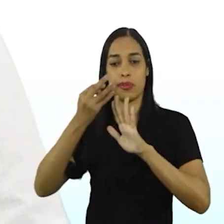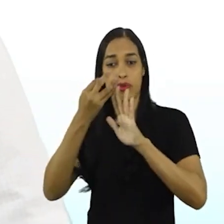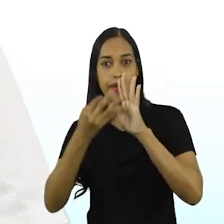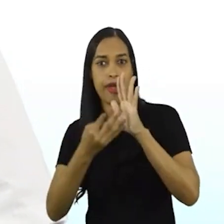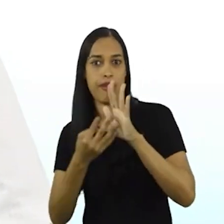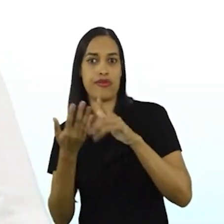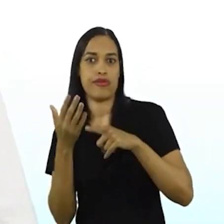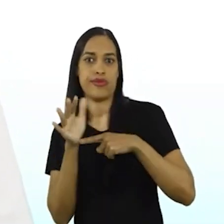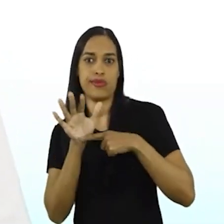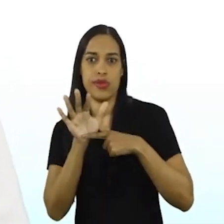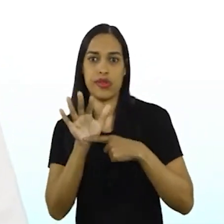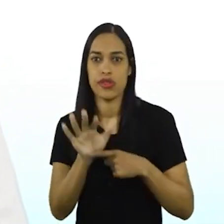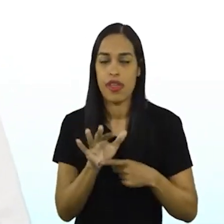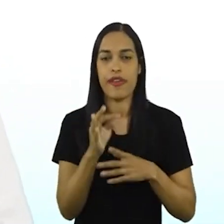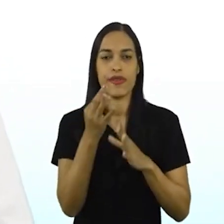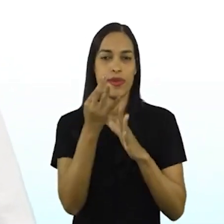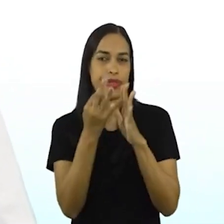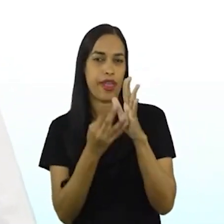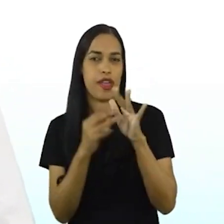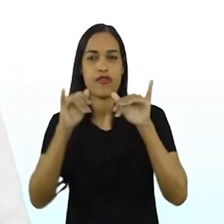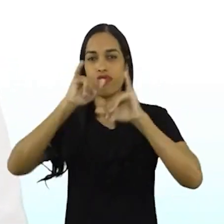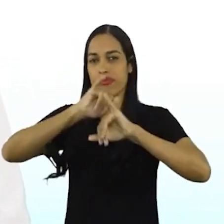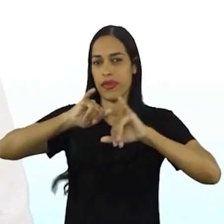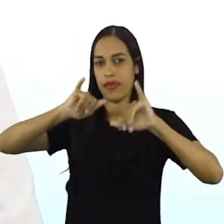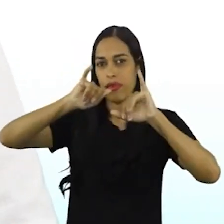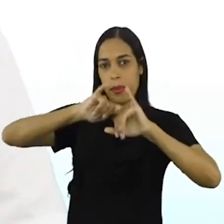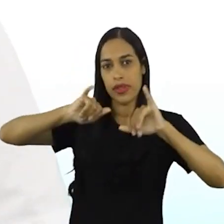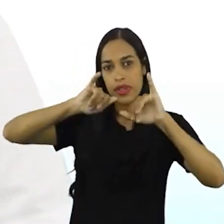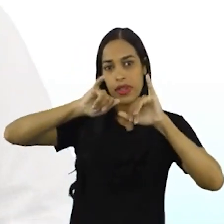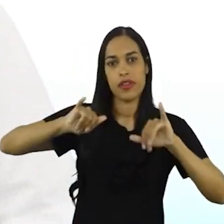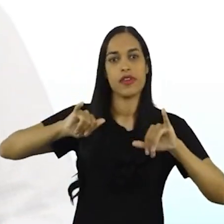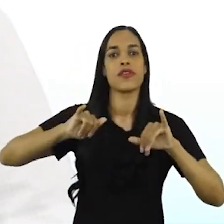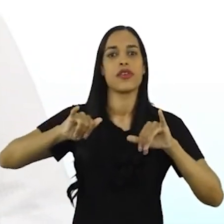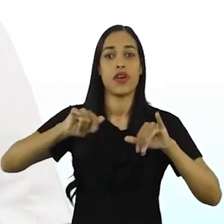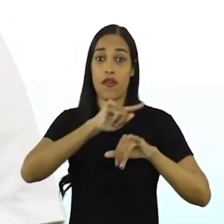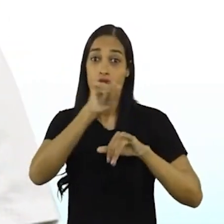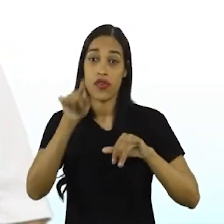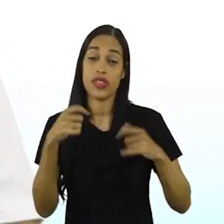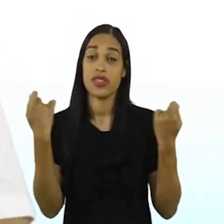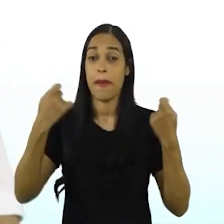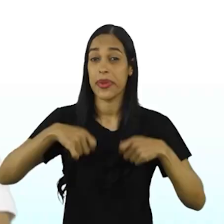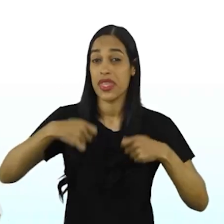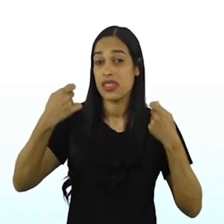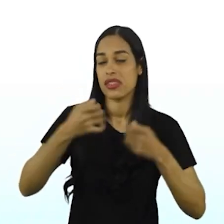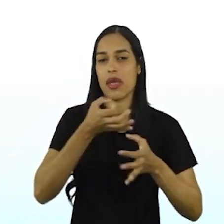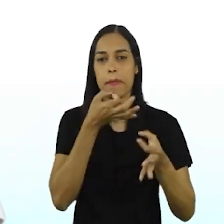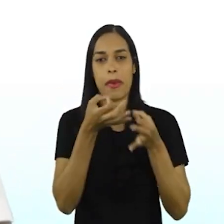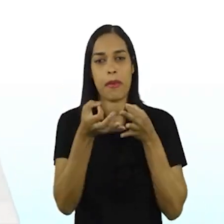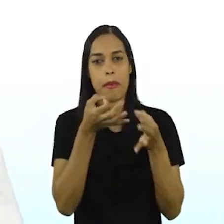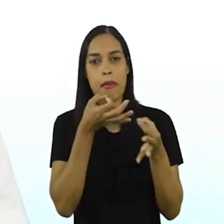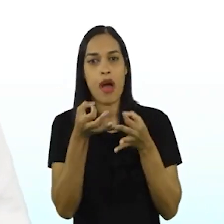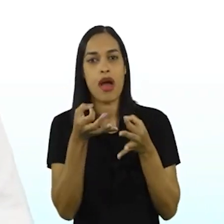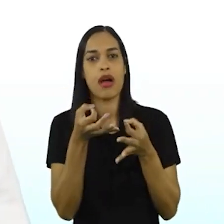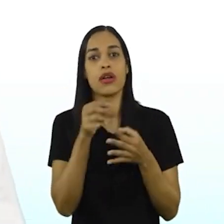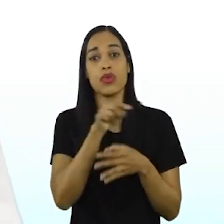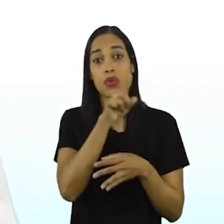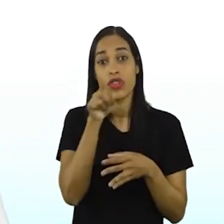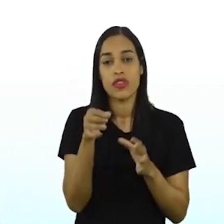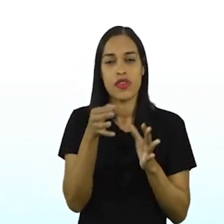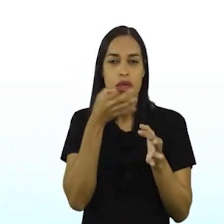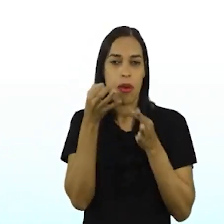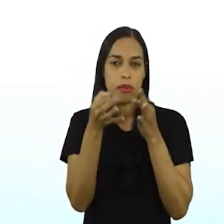expositivo. Cuidado para não deixar o texto muito informativo. Você precisa argumentar. Quando